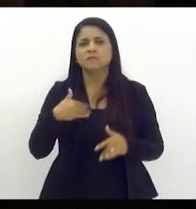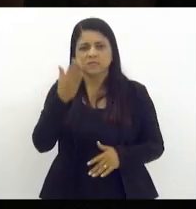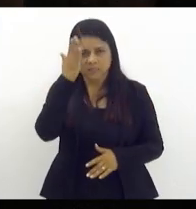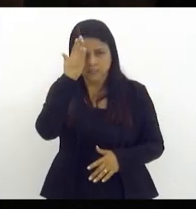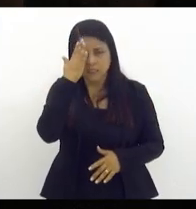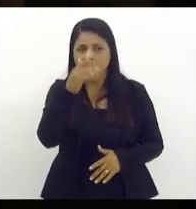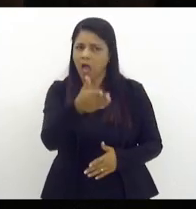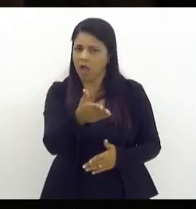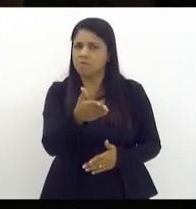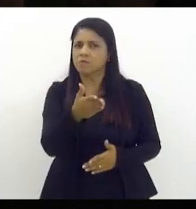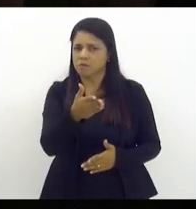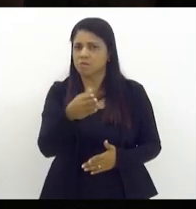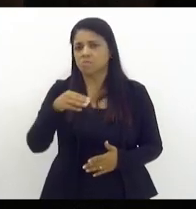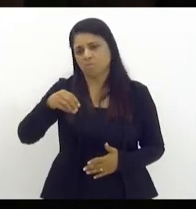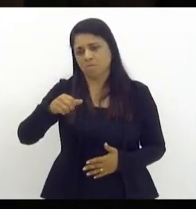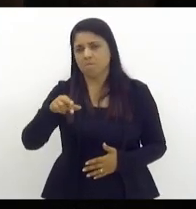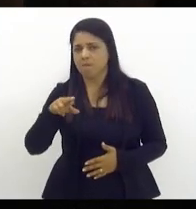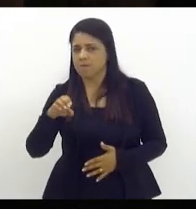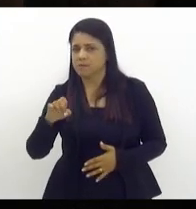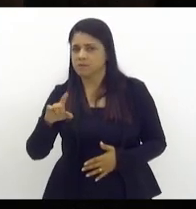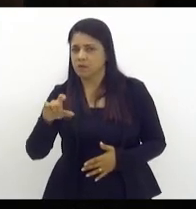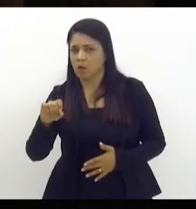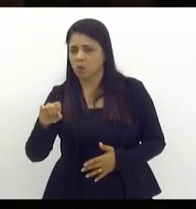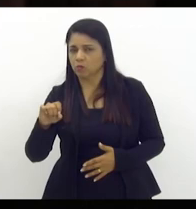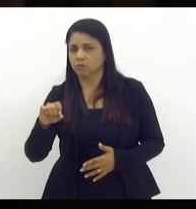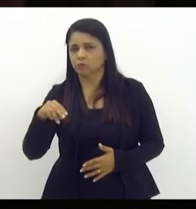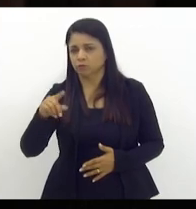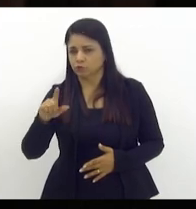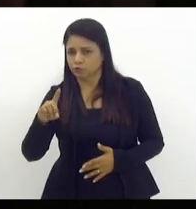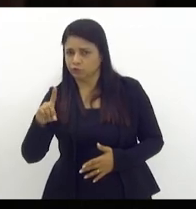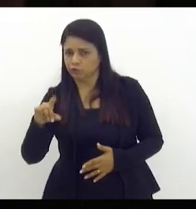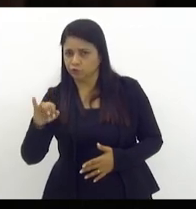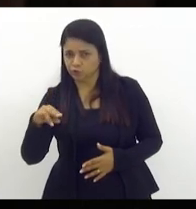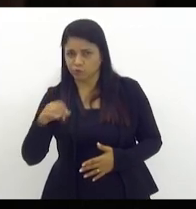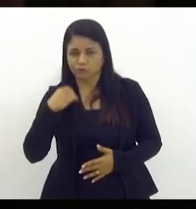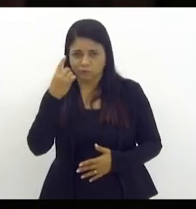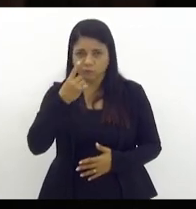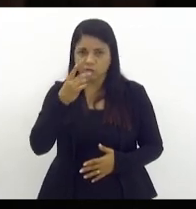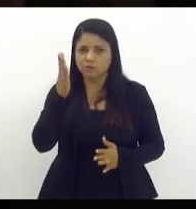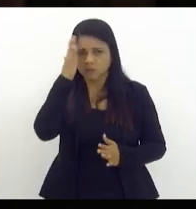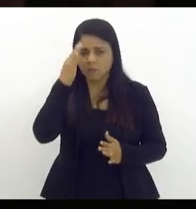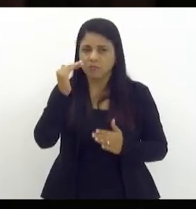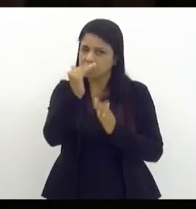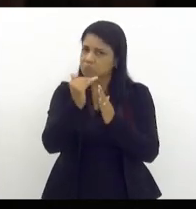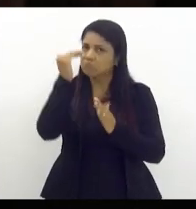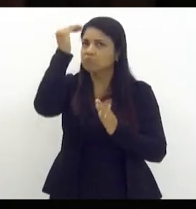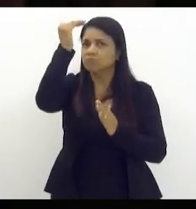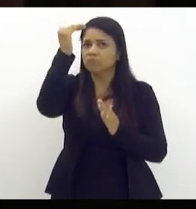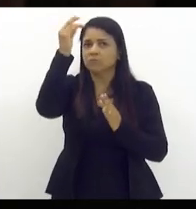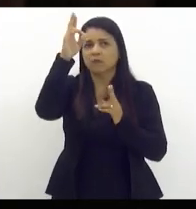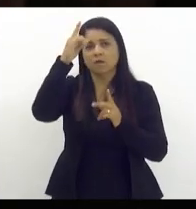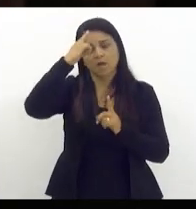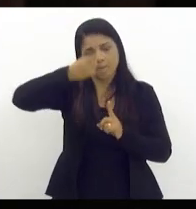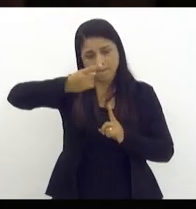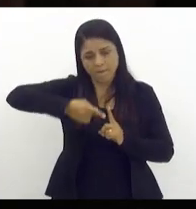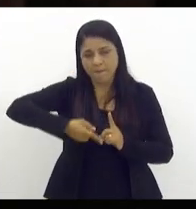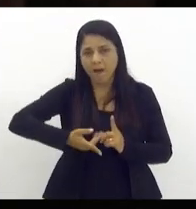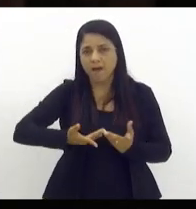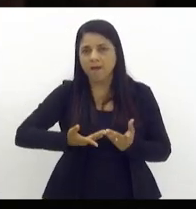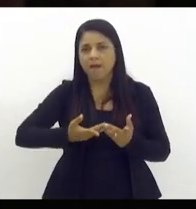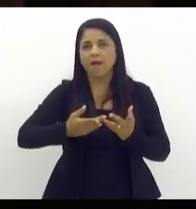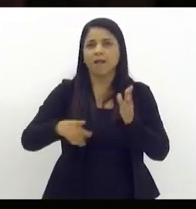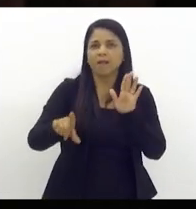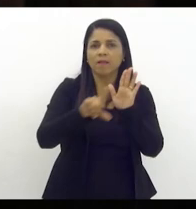sabe, deputado Marcelo Dino, que estuda isso, que é uma hierarquia legislativa. Então, as emendas constitucionais,